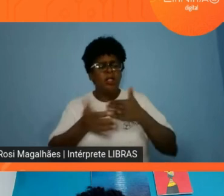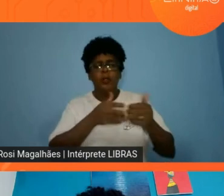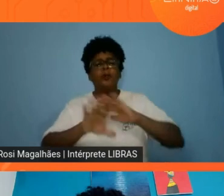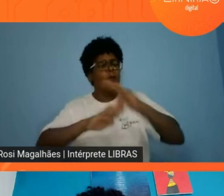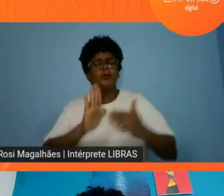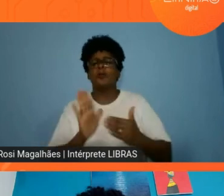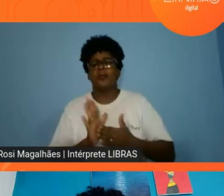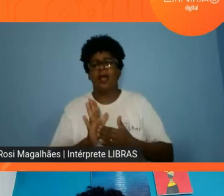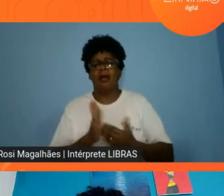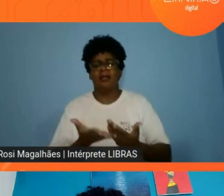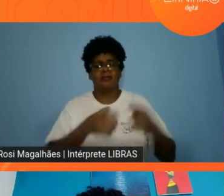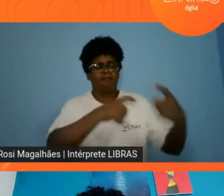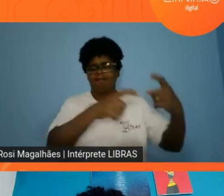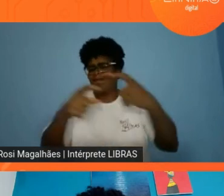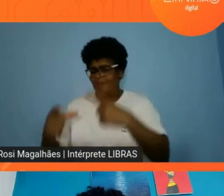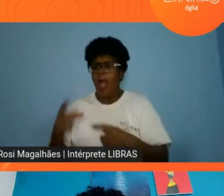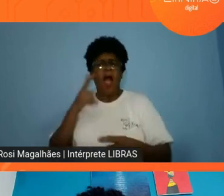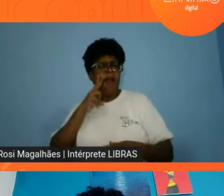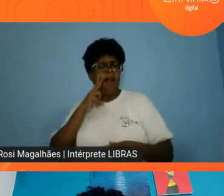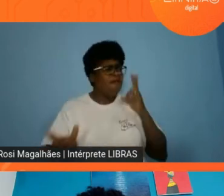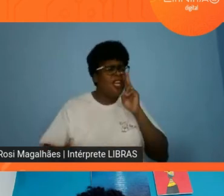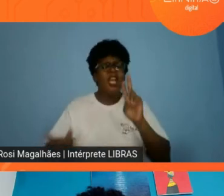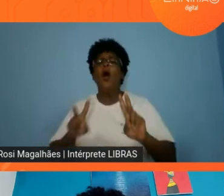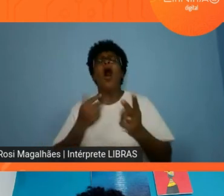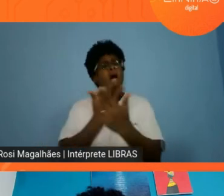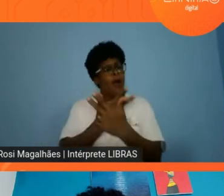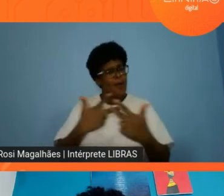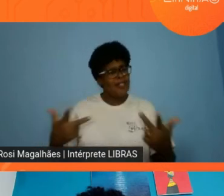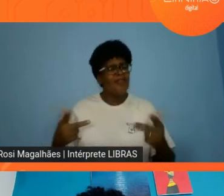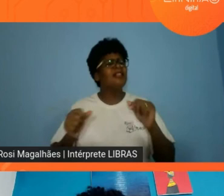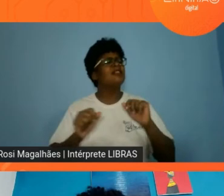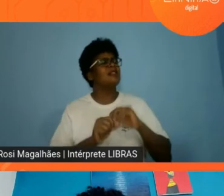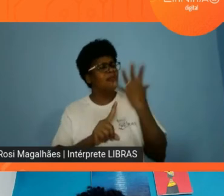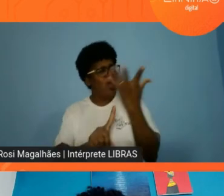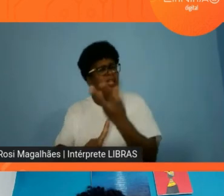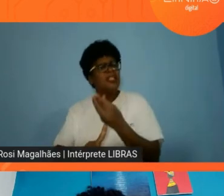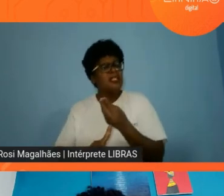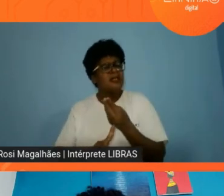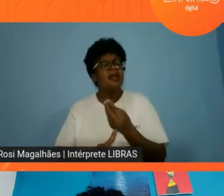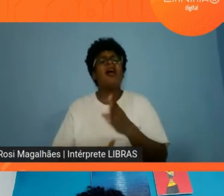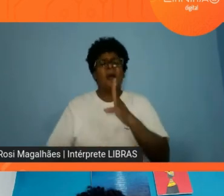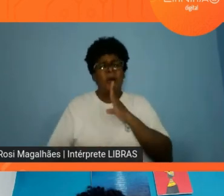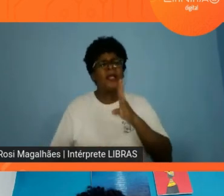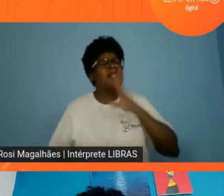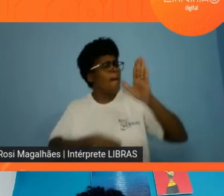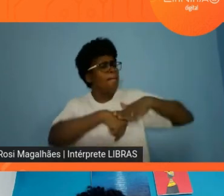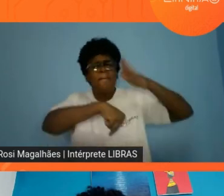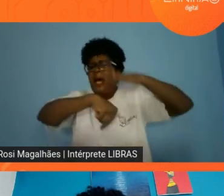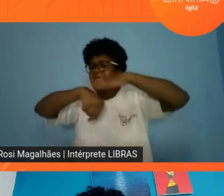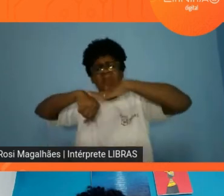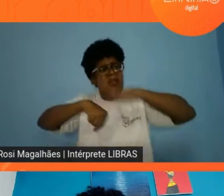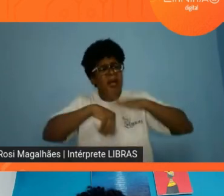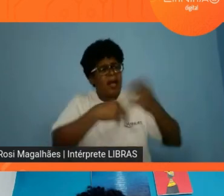algumas vezes e eu vi alguns artistas daqui da cidade, eu queria ver muito mais algumas pessoas daqui